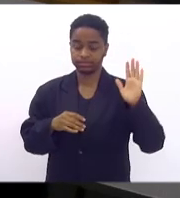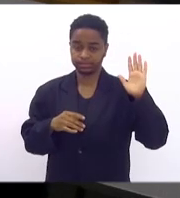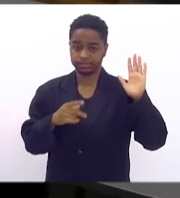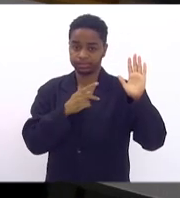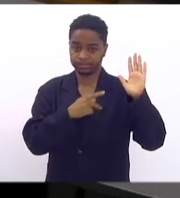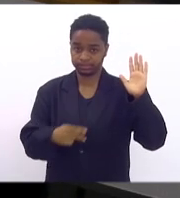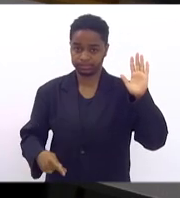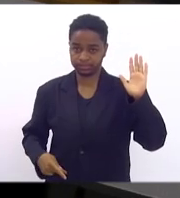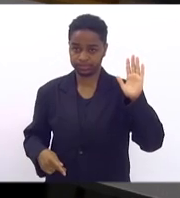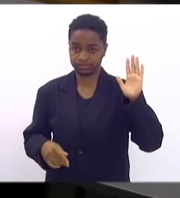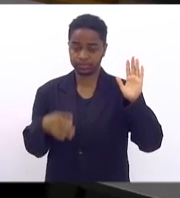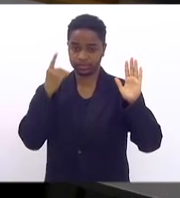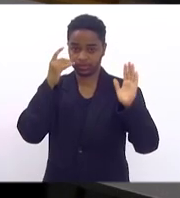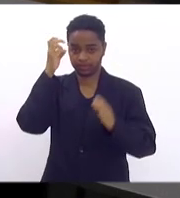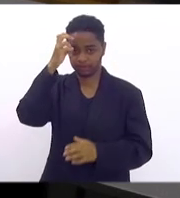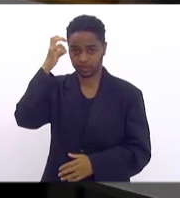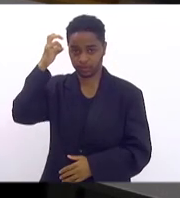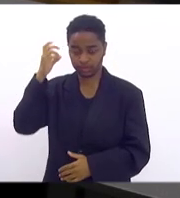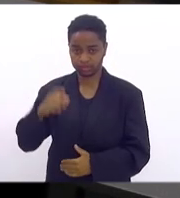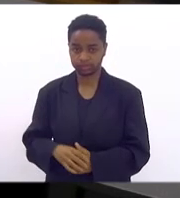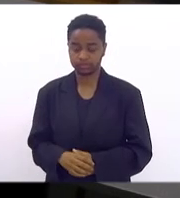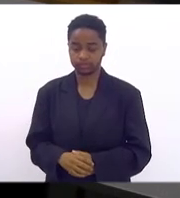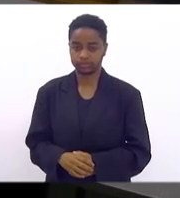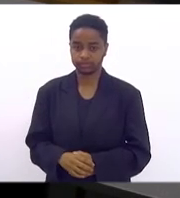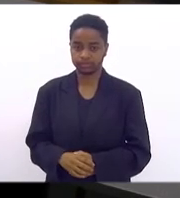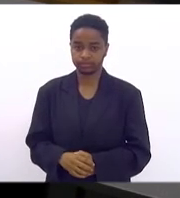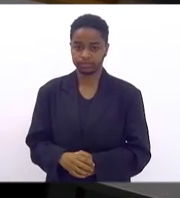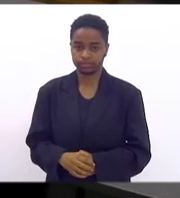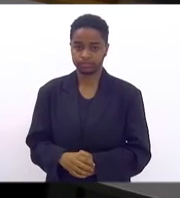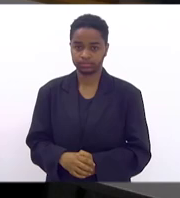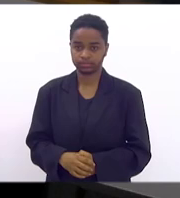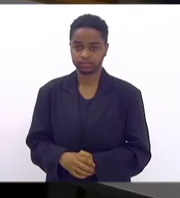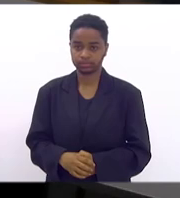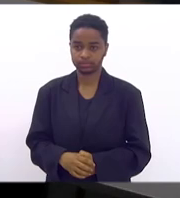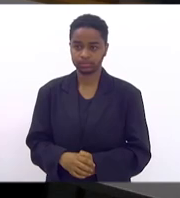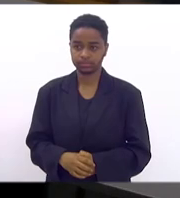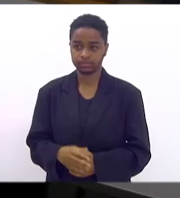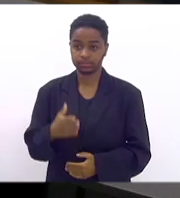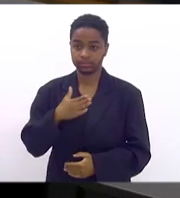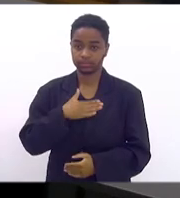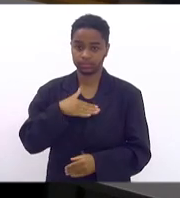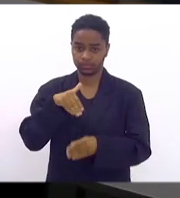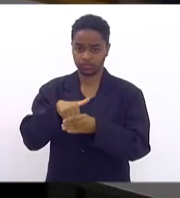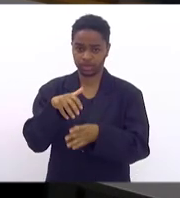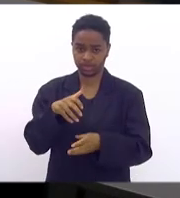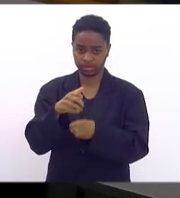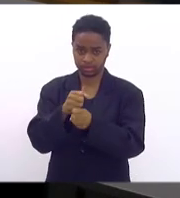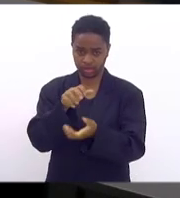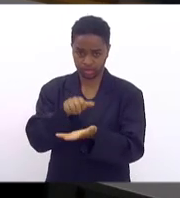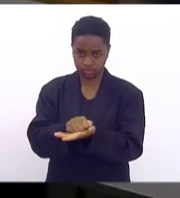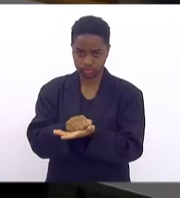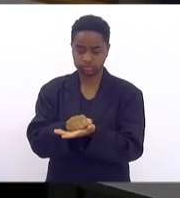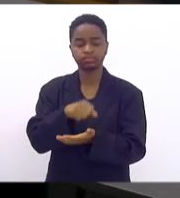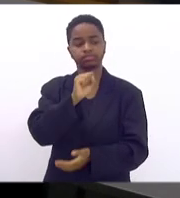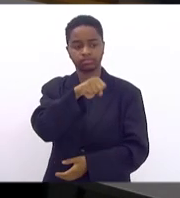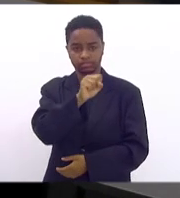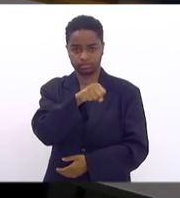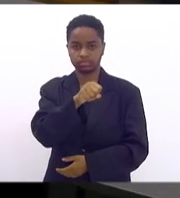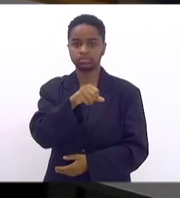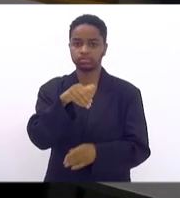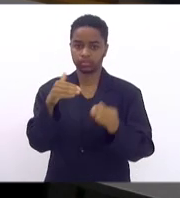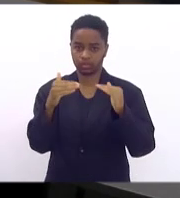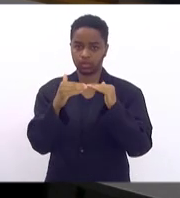ligação. Pois não, deputada Verônica. Tá. Meu voto foi computado? Foi computado, sim.